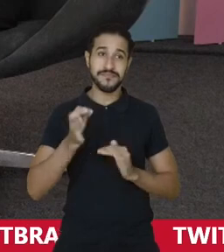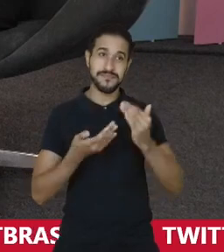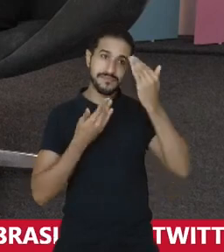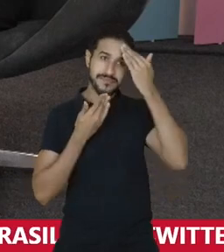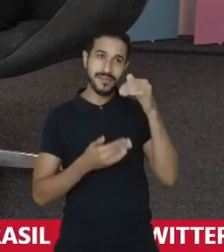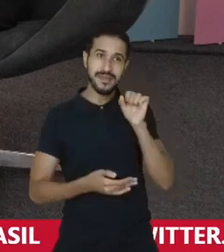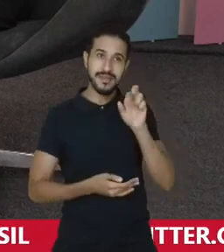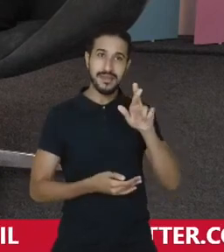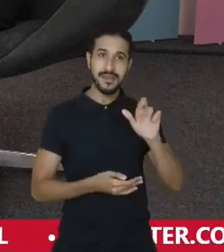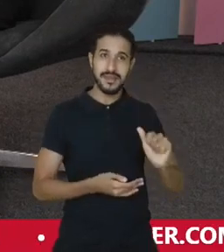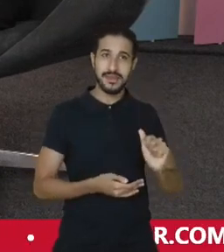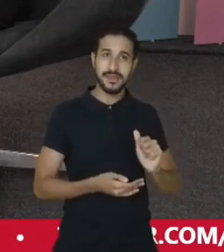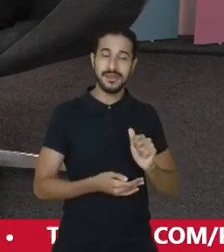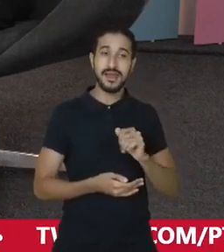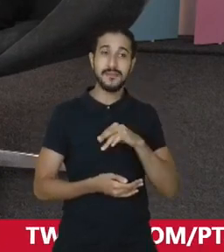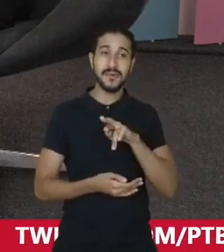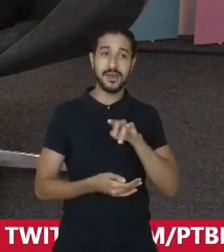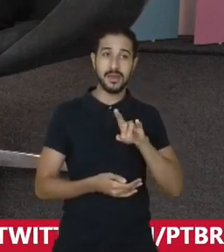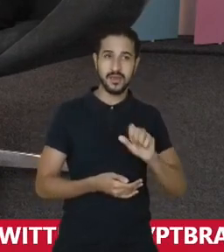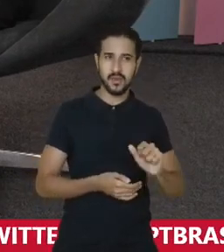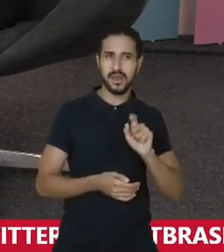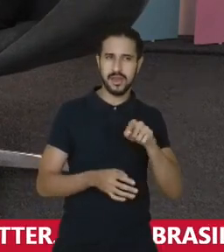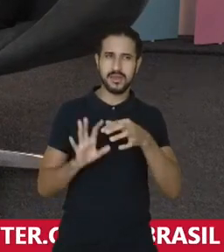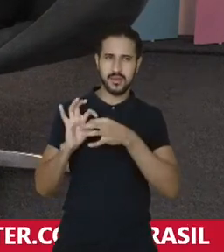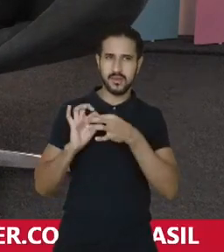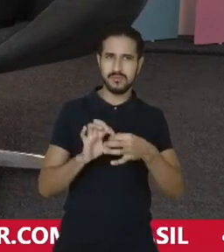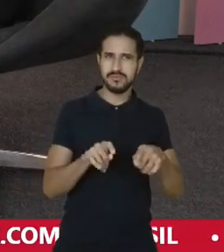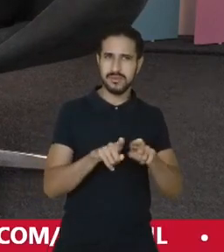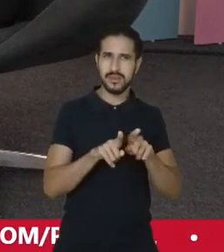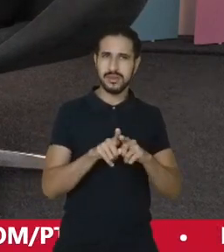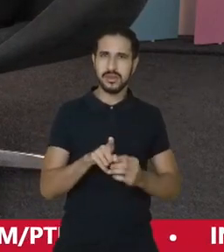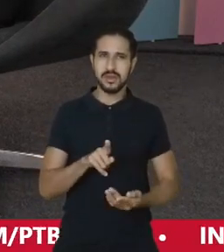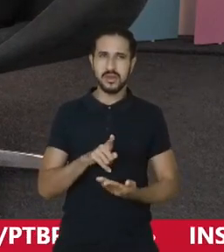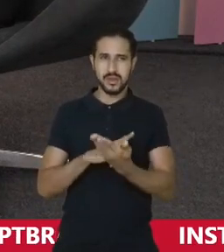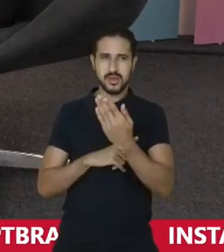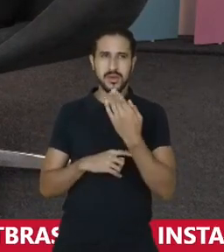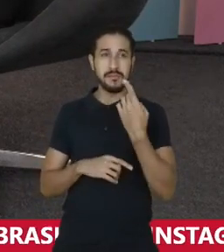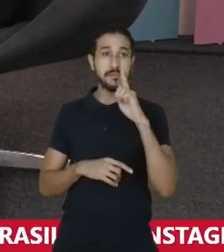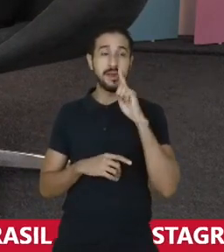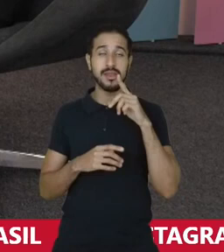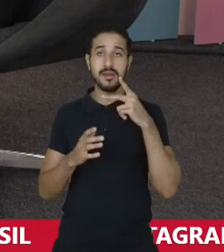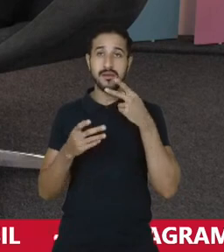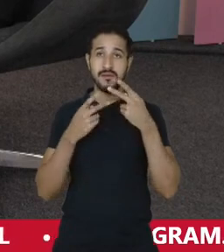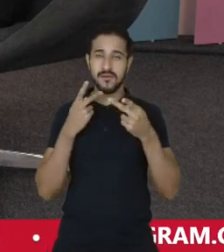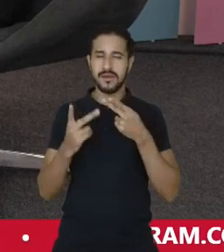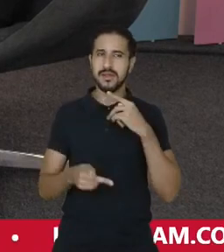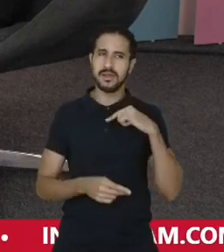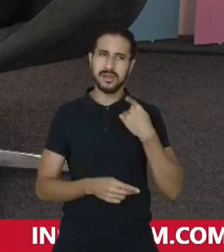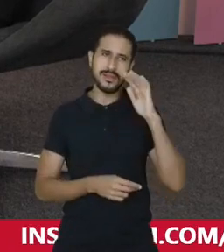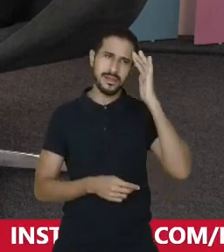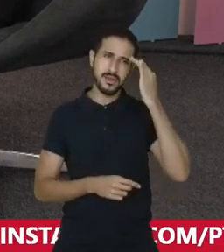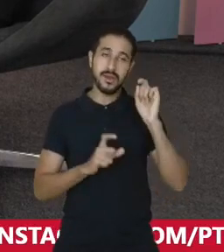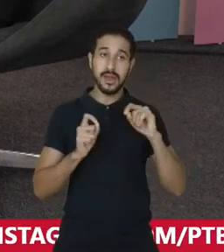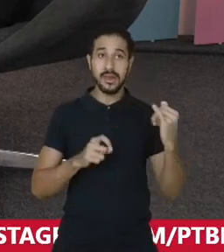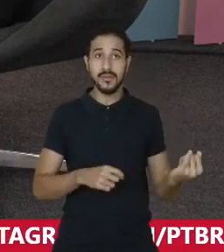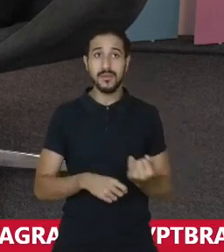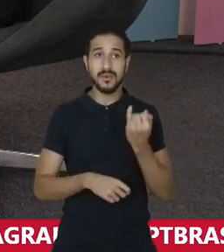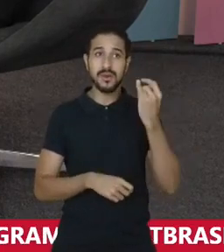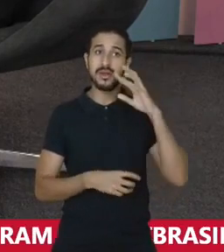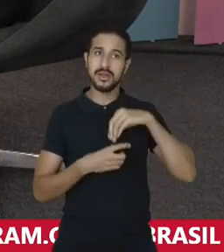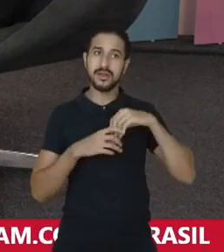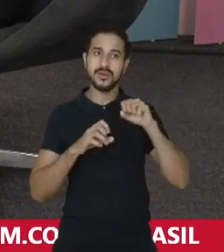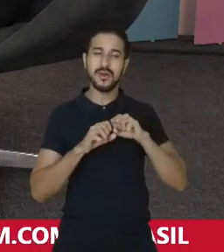Obrigada, Sara. Amêndoa, também nesse contexto, partindo da sua primeira fala, entendendo que é necessário,